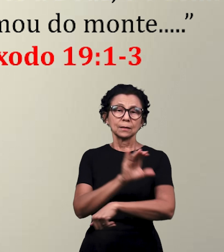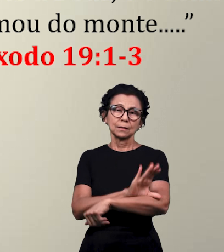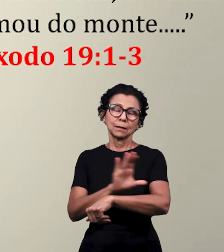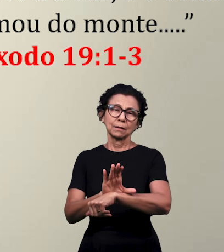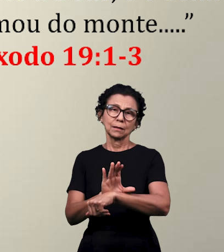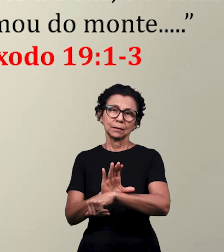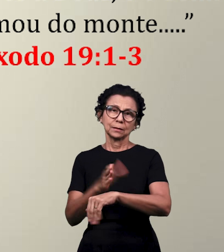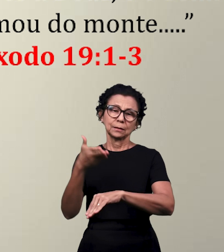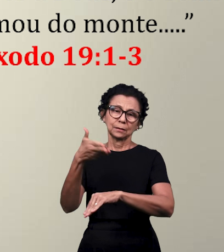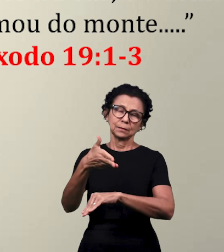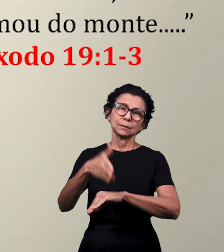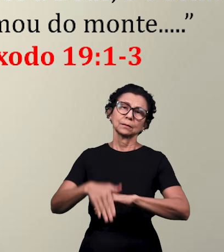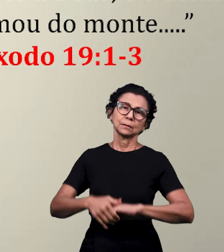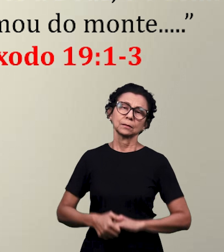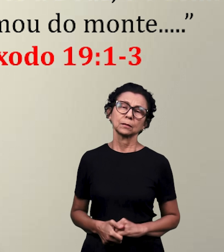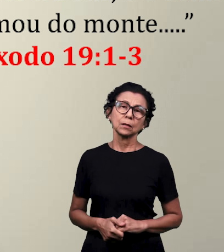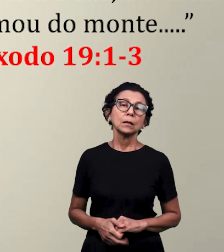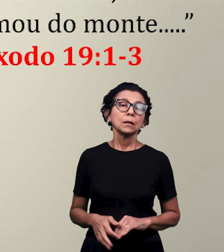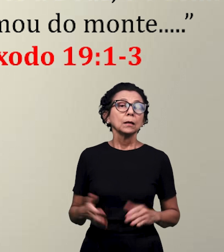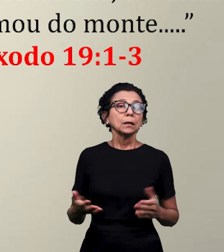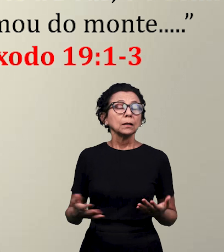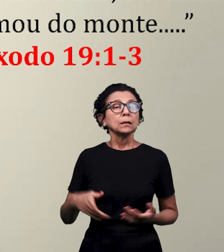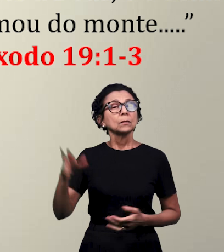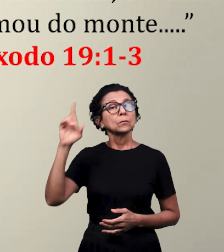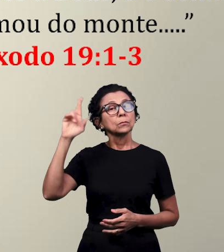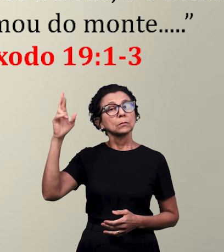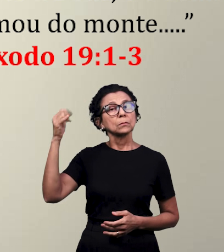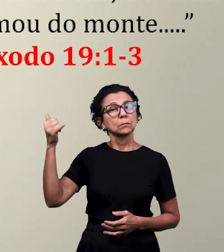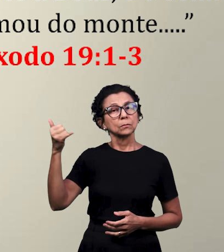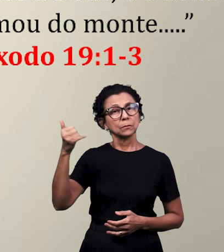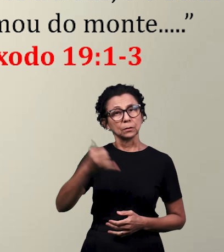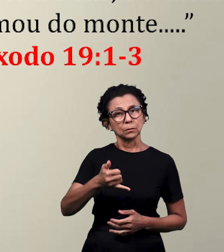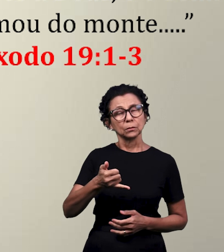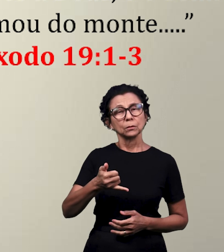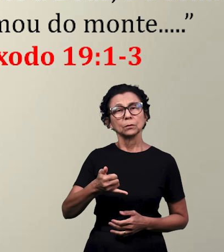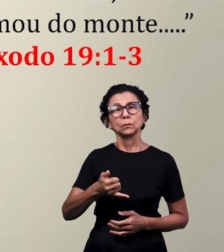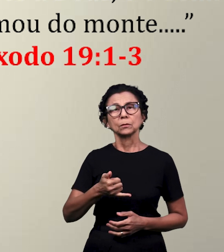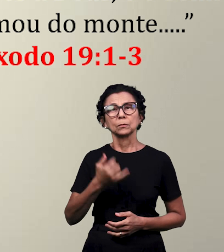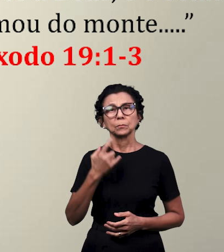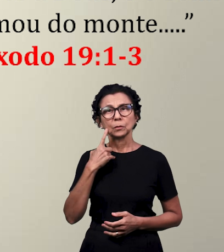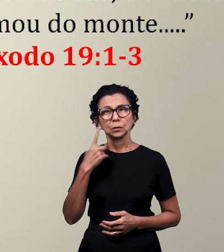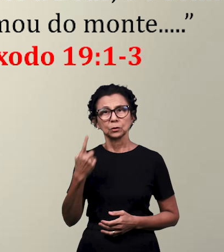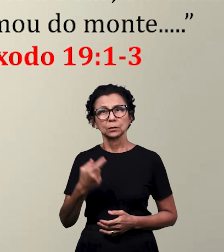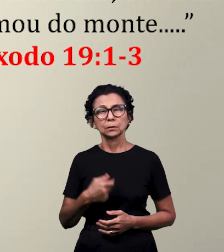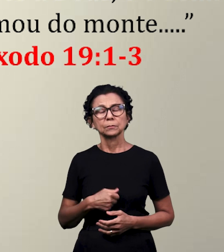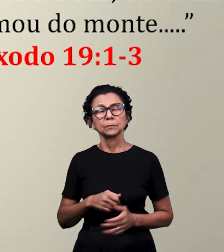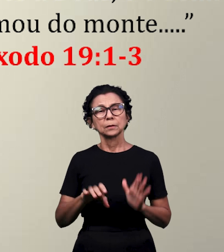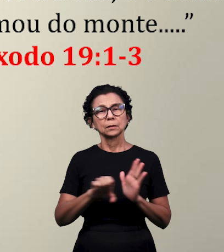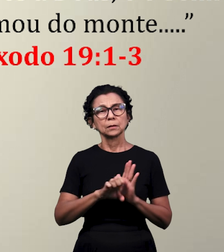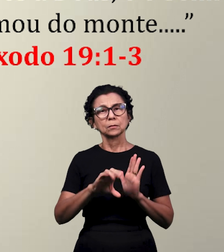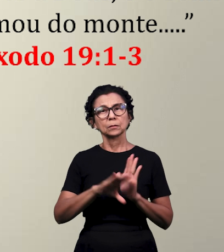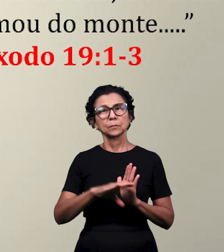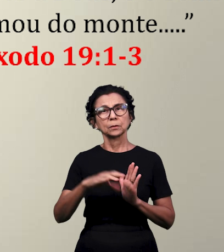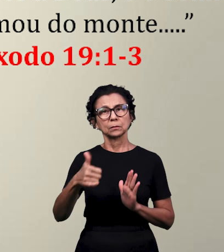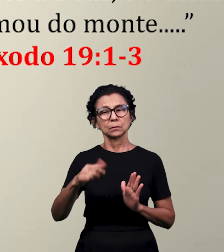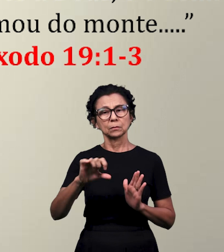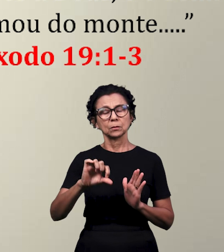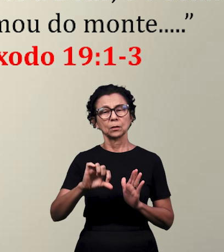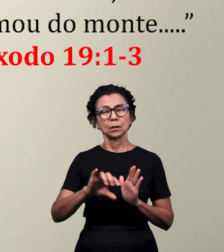né? Inclusive, essas orientações do Senhor, depois os irmãos podem acompanhar também, está em Êxodo 19, capítulo 1,